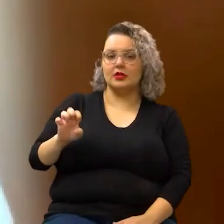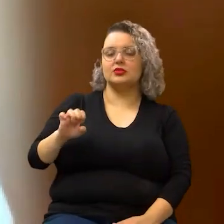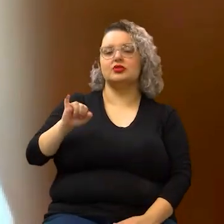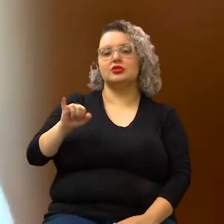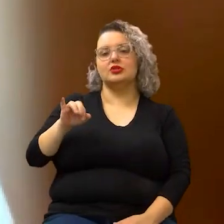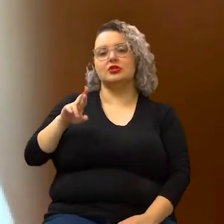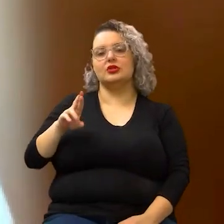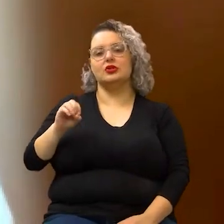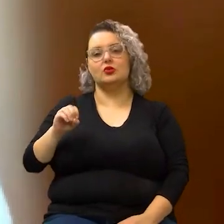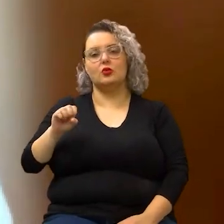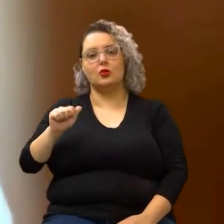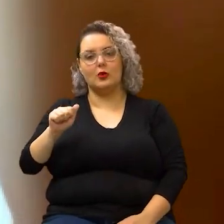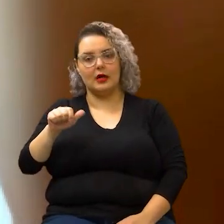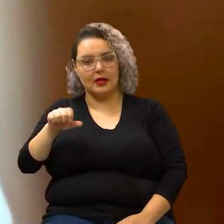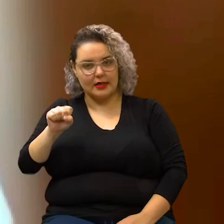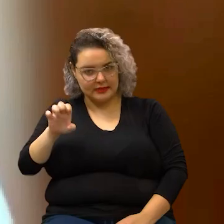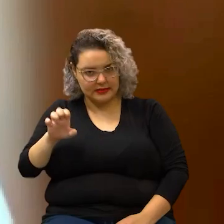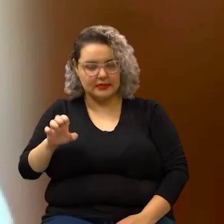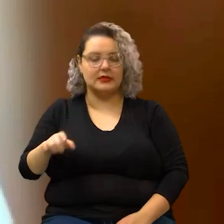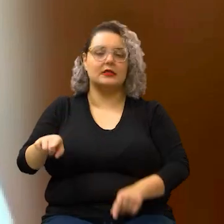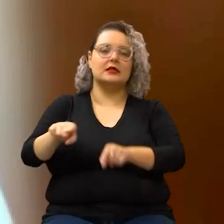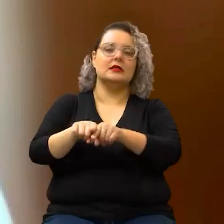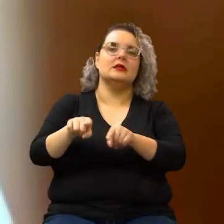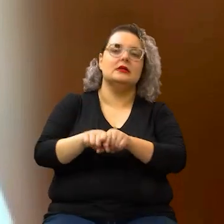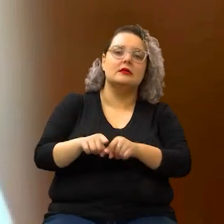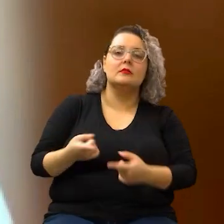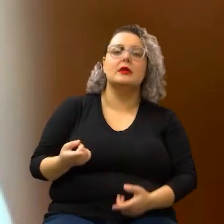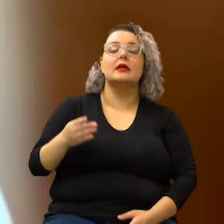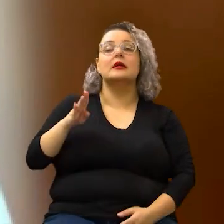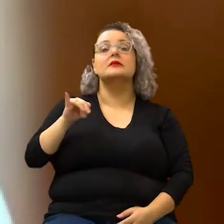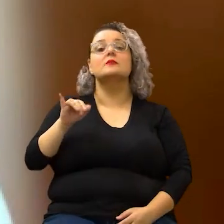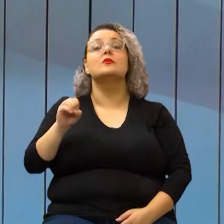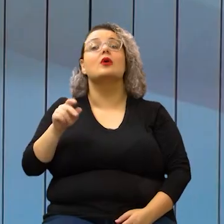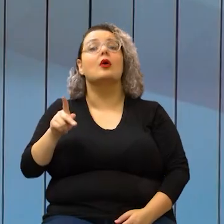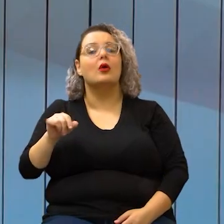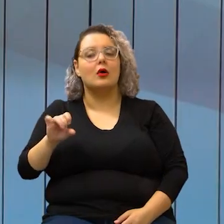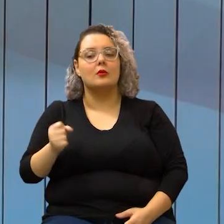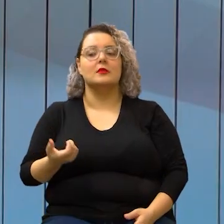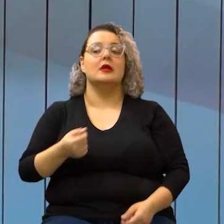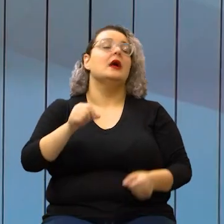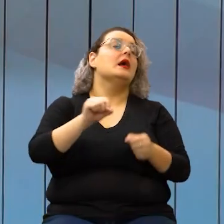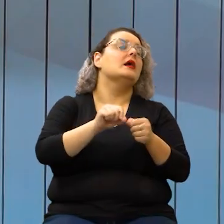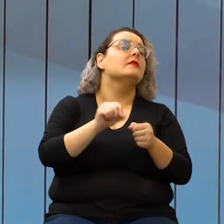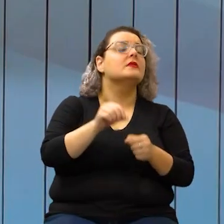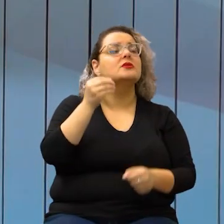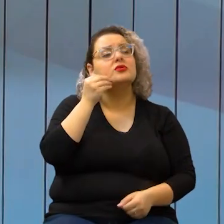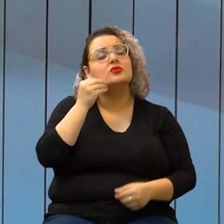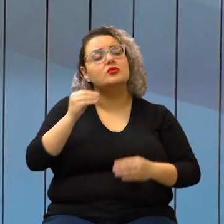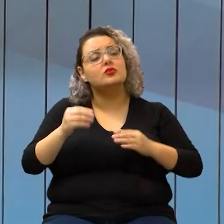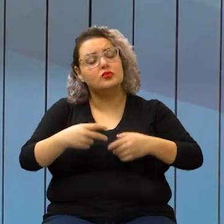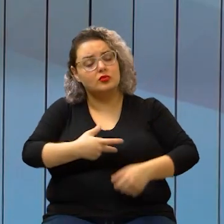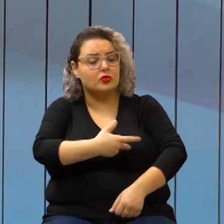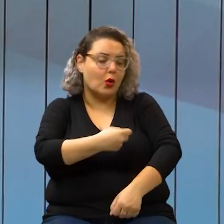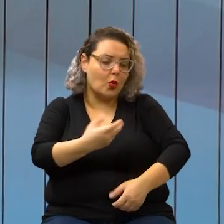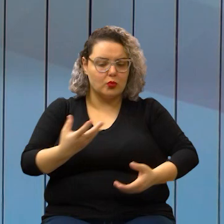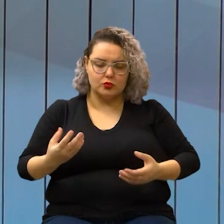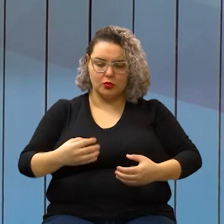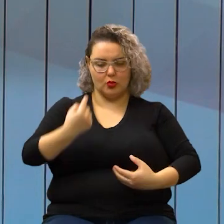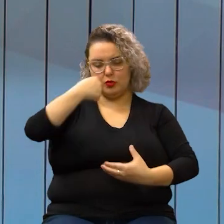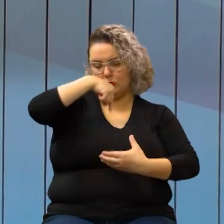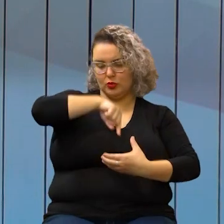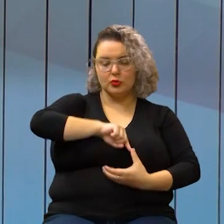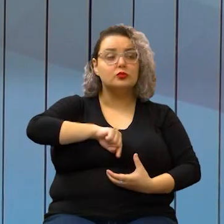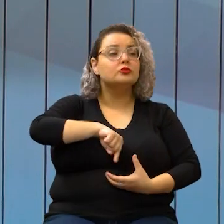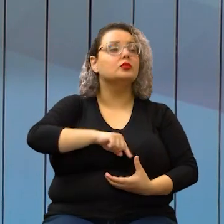a histologia, que seriam as biópsias. E aí fazendo os testes, né, os exames, e aí